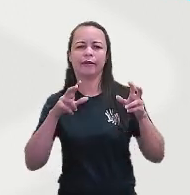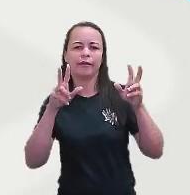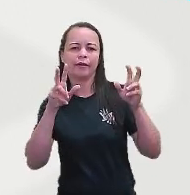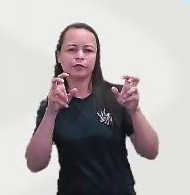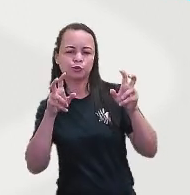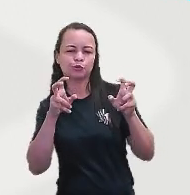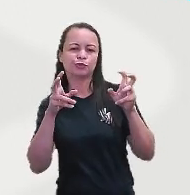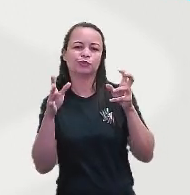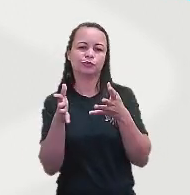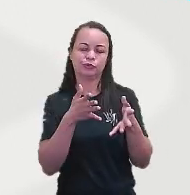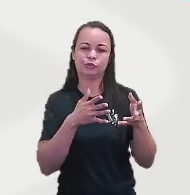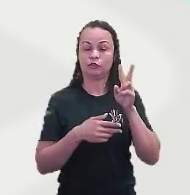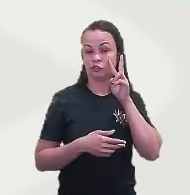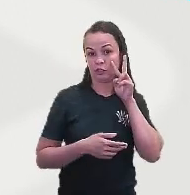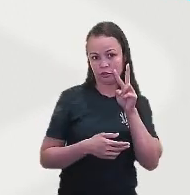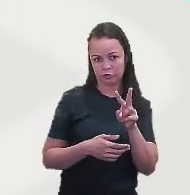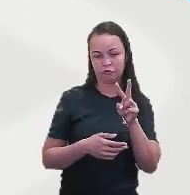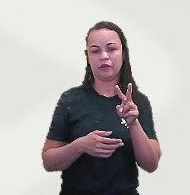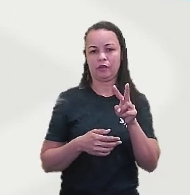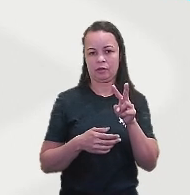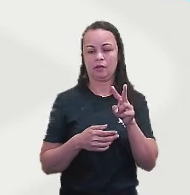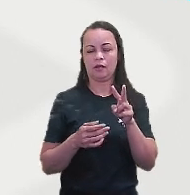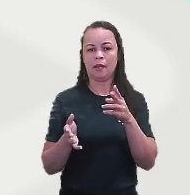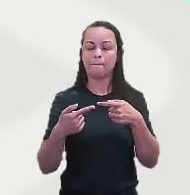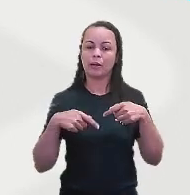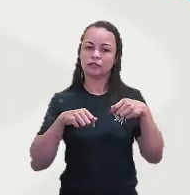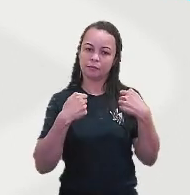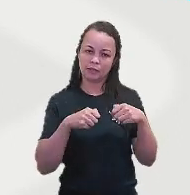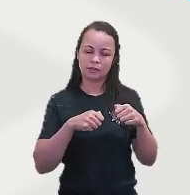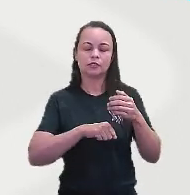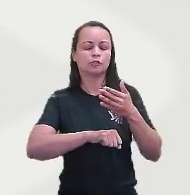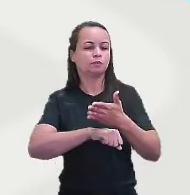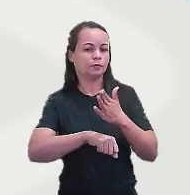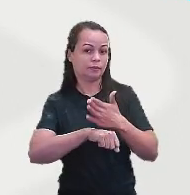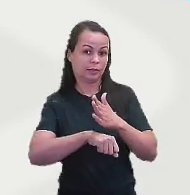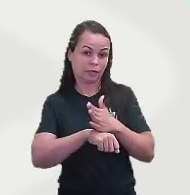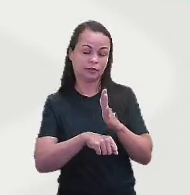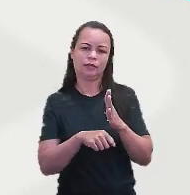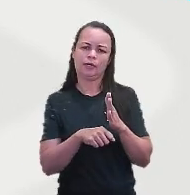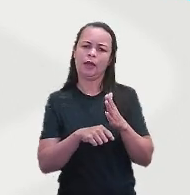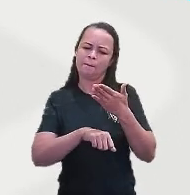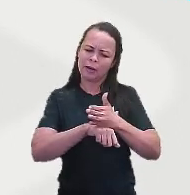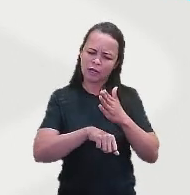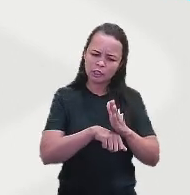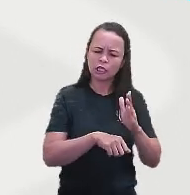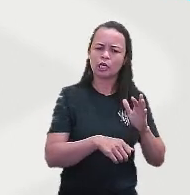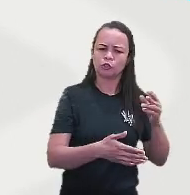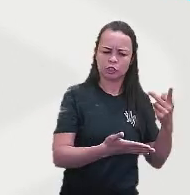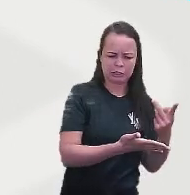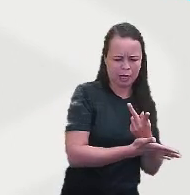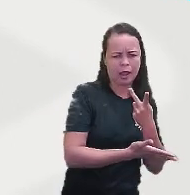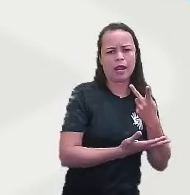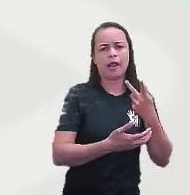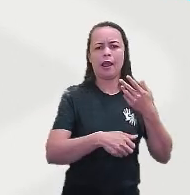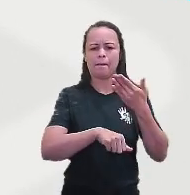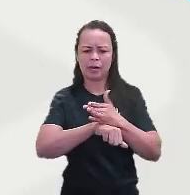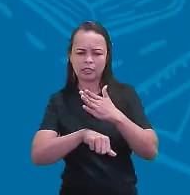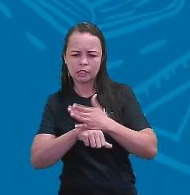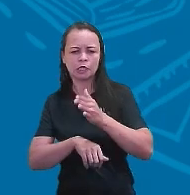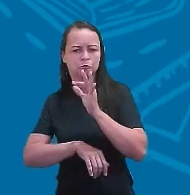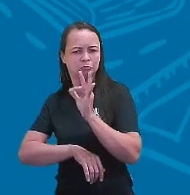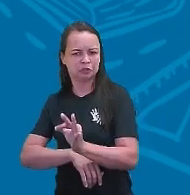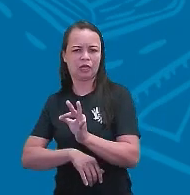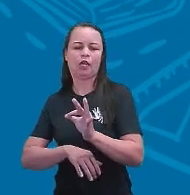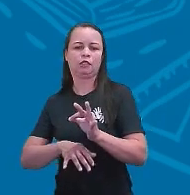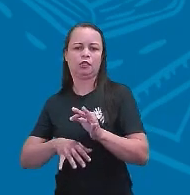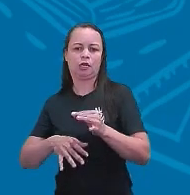assunto, a gente vê a teoria, mas a gente tem que praticar. É praticando que a gente erra e é errando que a gente se aperfeiçoa. Então vamos